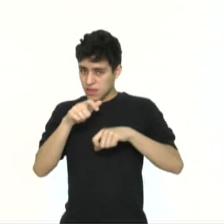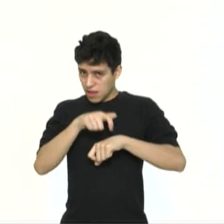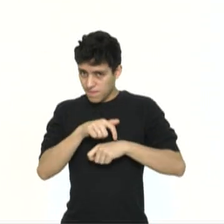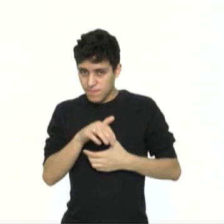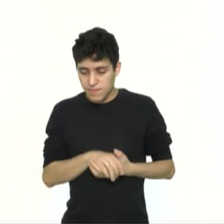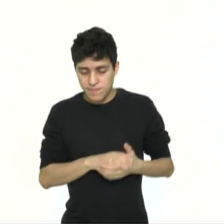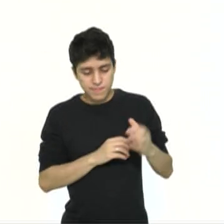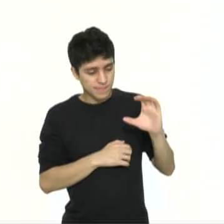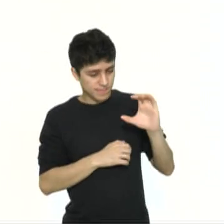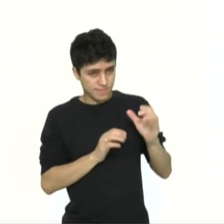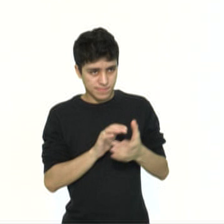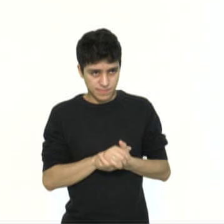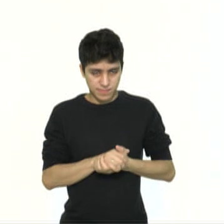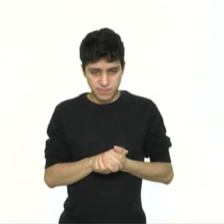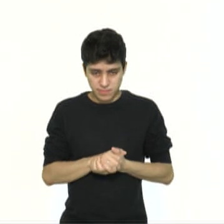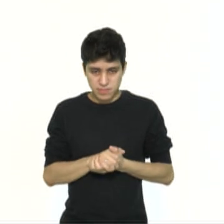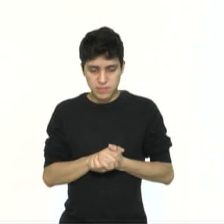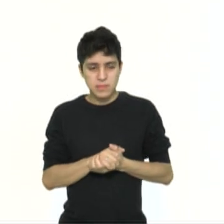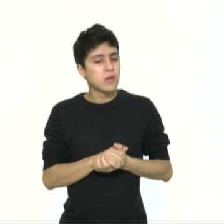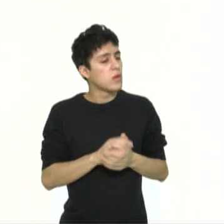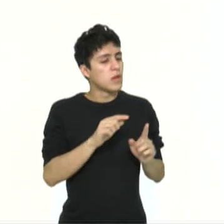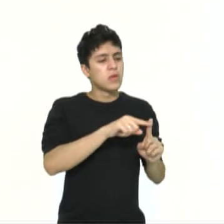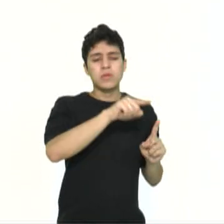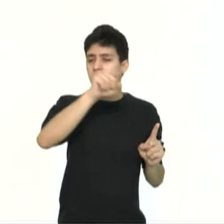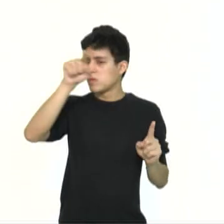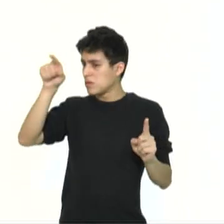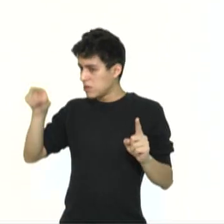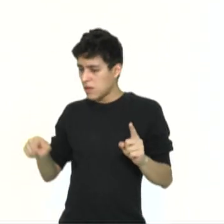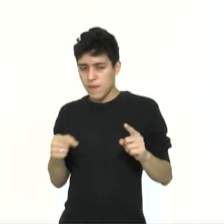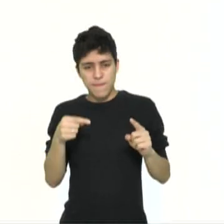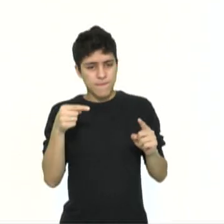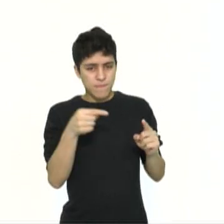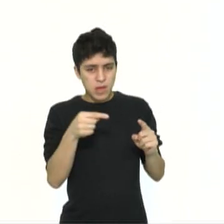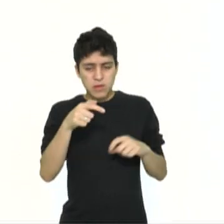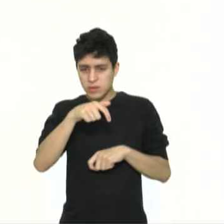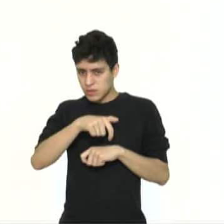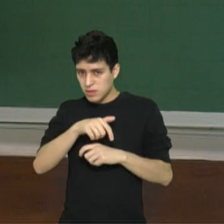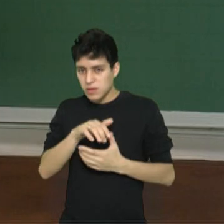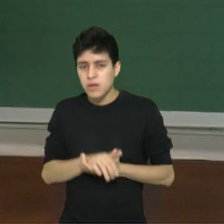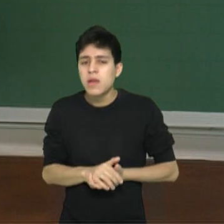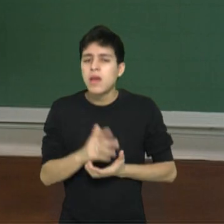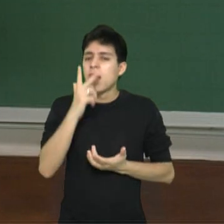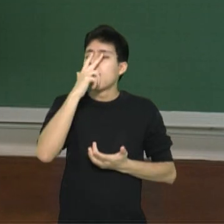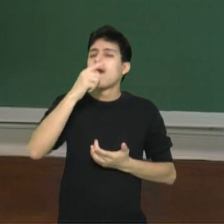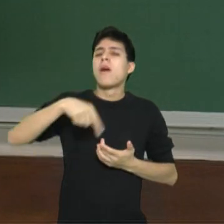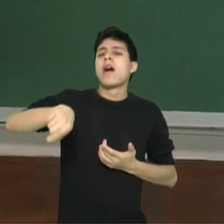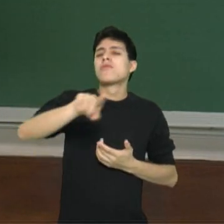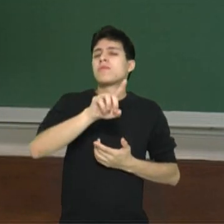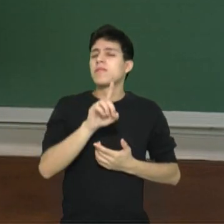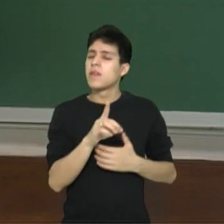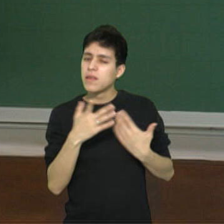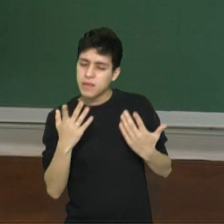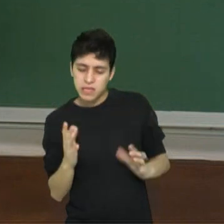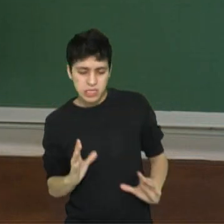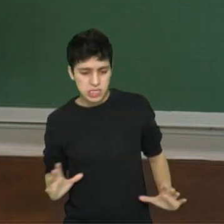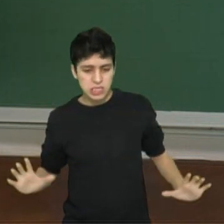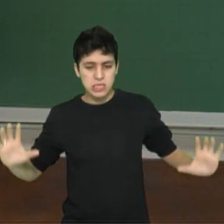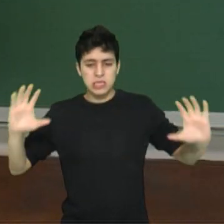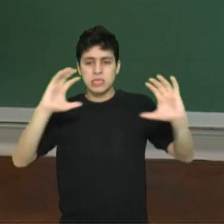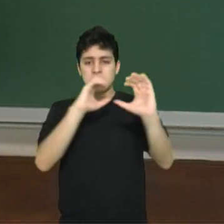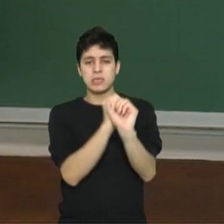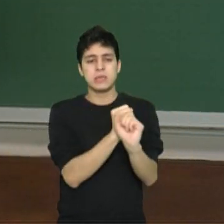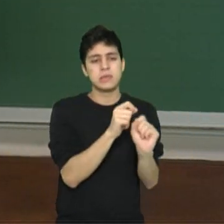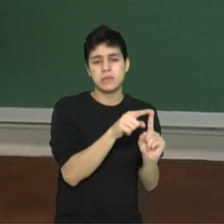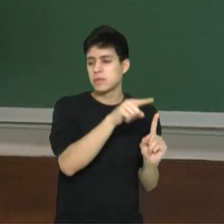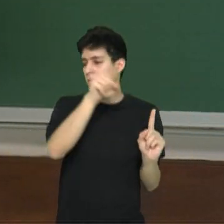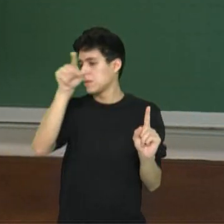Seria a opção C, subtraindo o deslocamento pelo tempo. Ou você acha que é a D, somando o